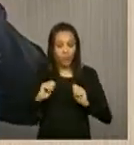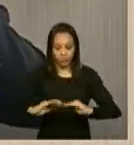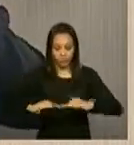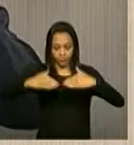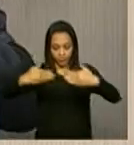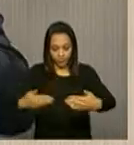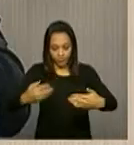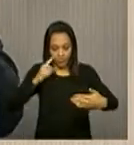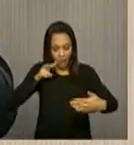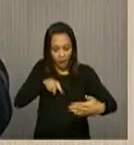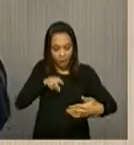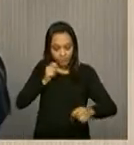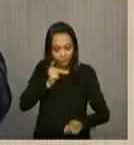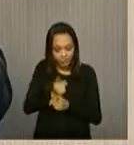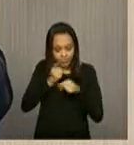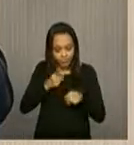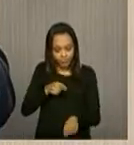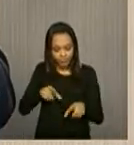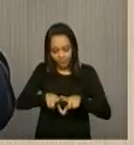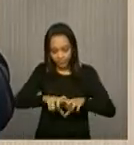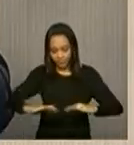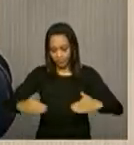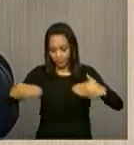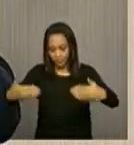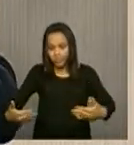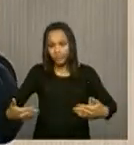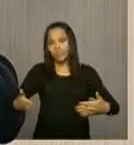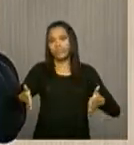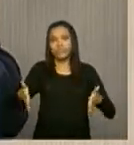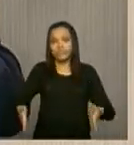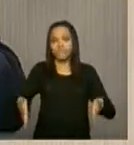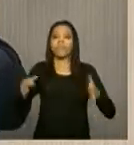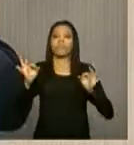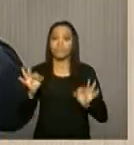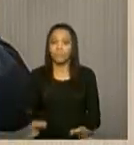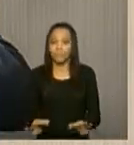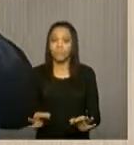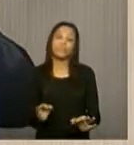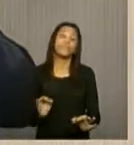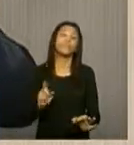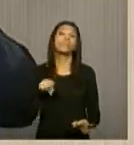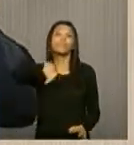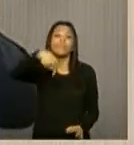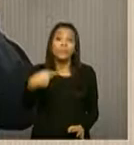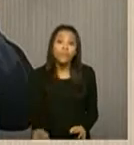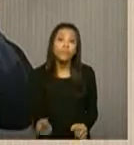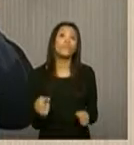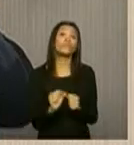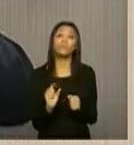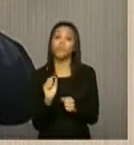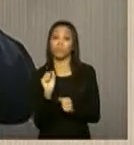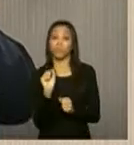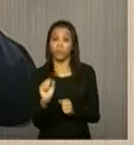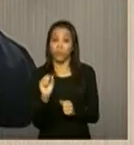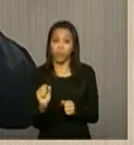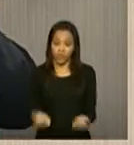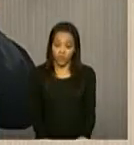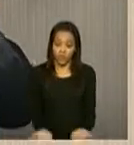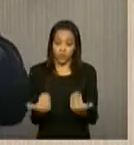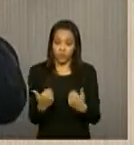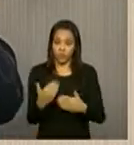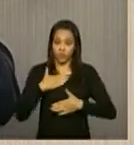com a identificação efetiva a da sepultura correta em razão disso o procedimento total de exumação